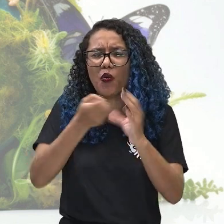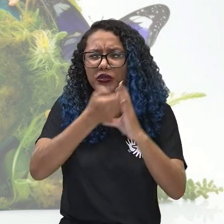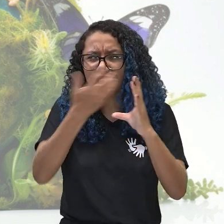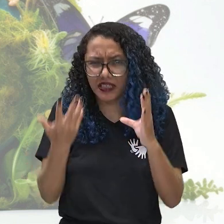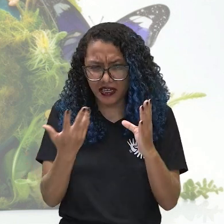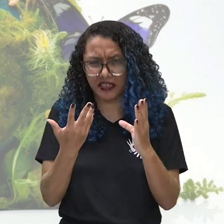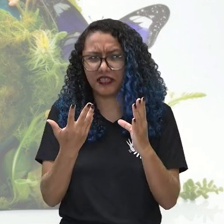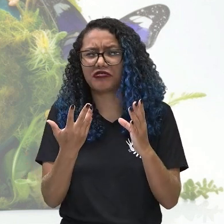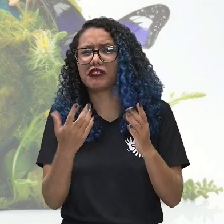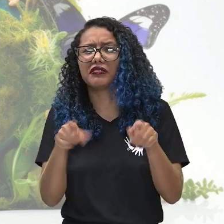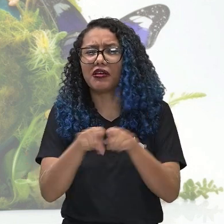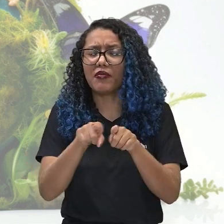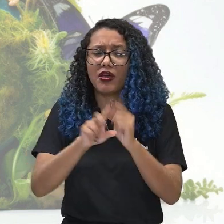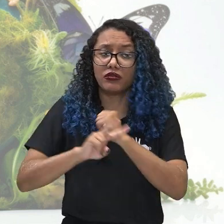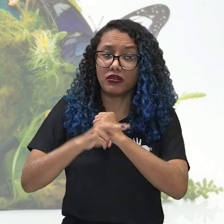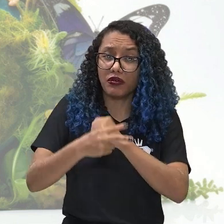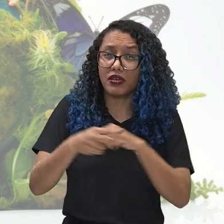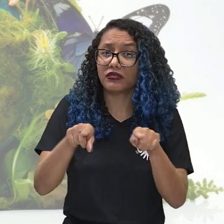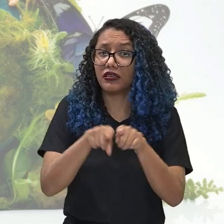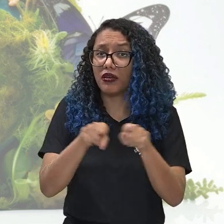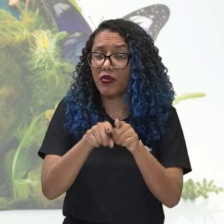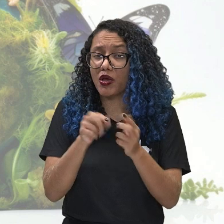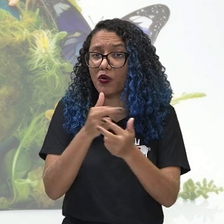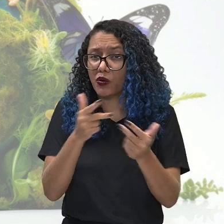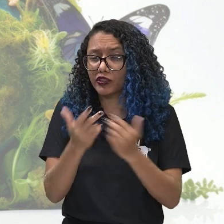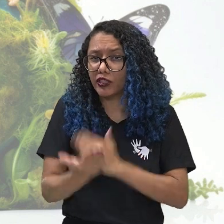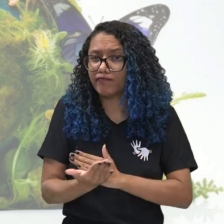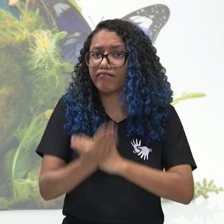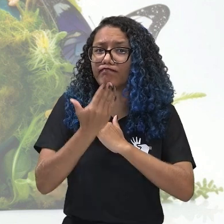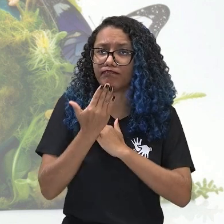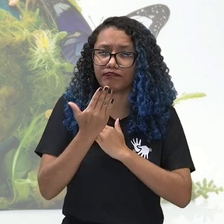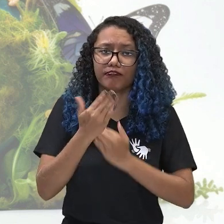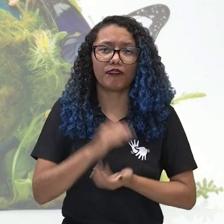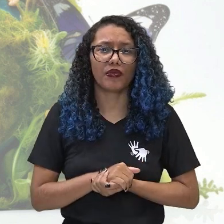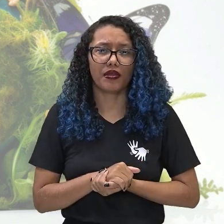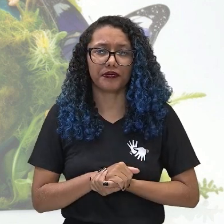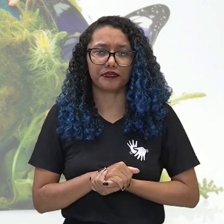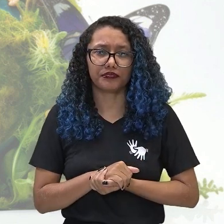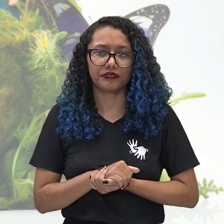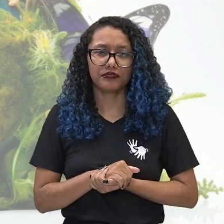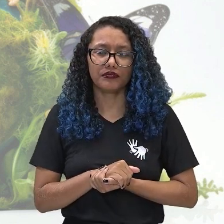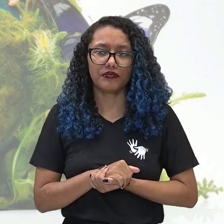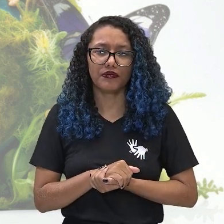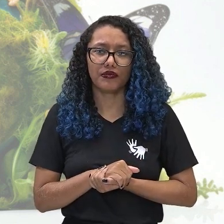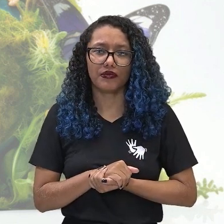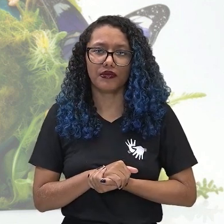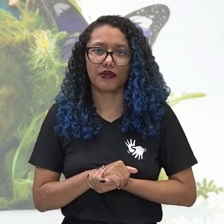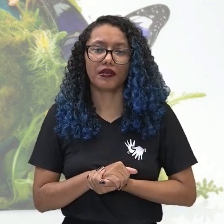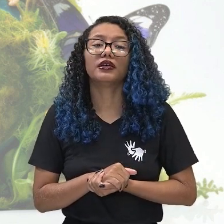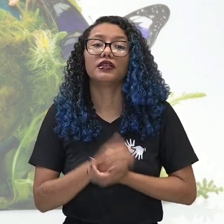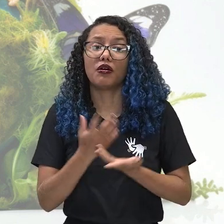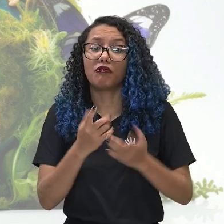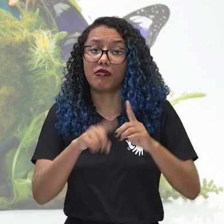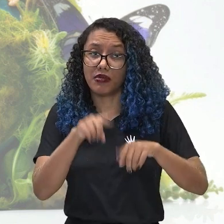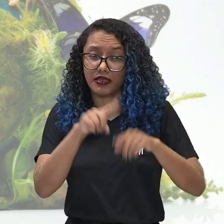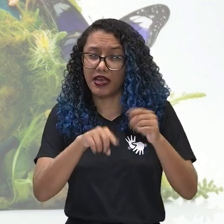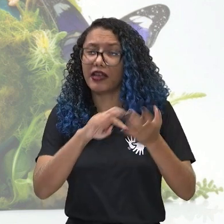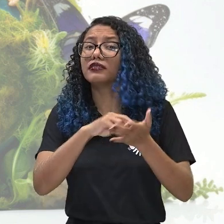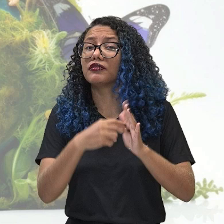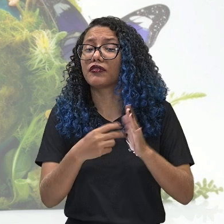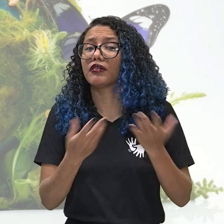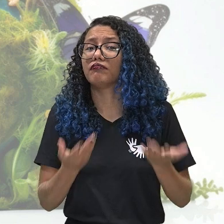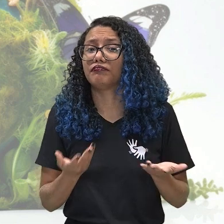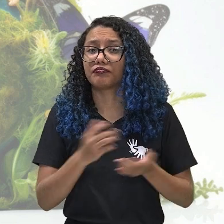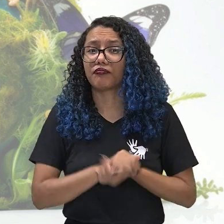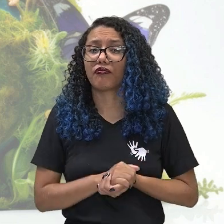nossa vida. Então, eu falei que a matéria é tudo que tem massa e ocupa lugar e espaço,